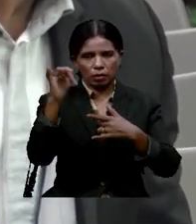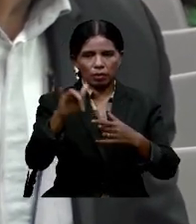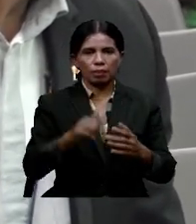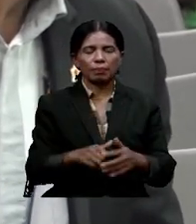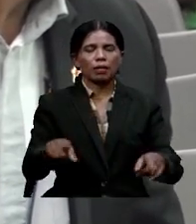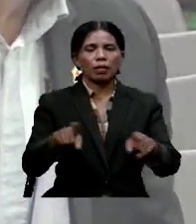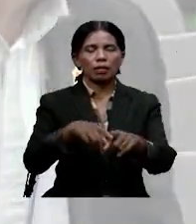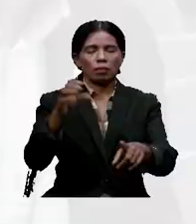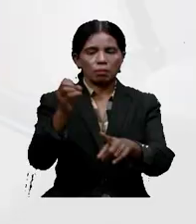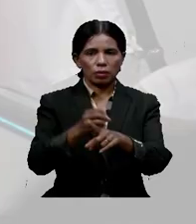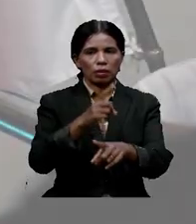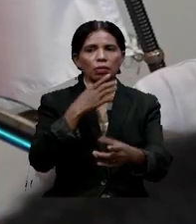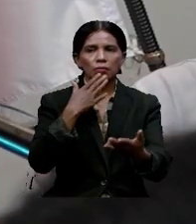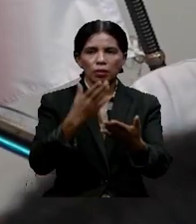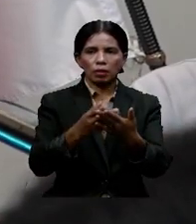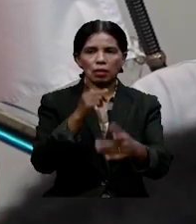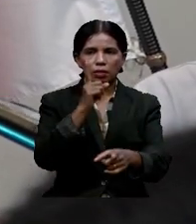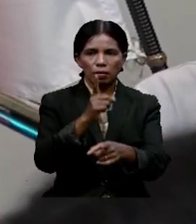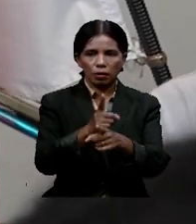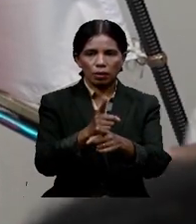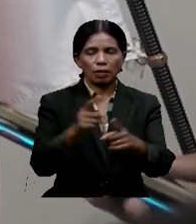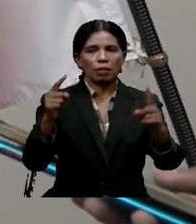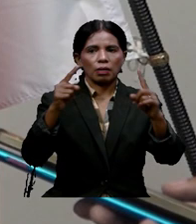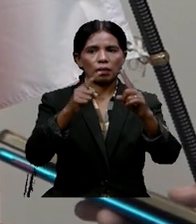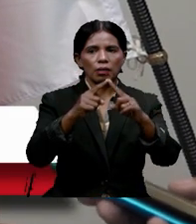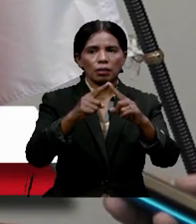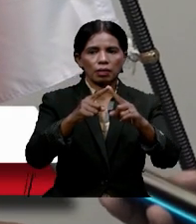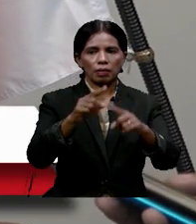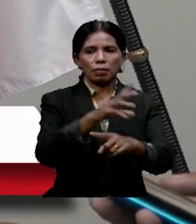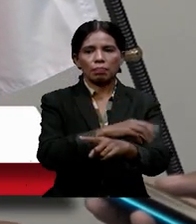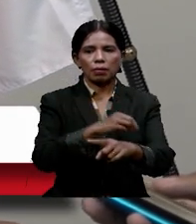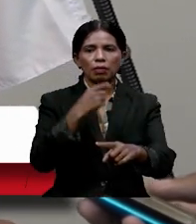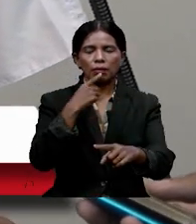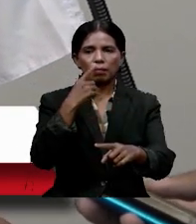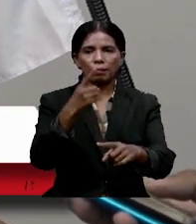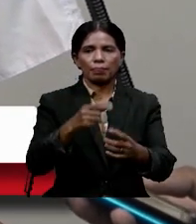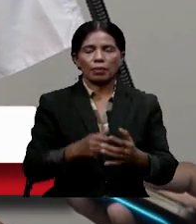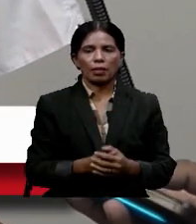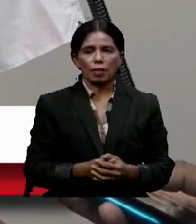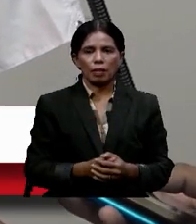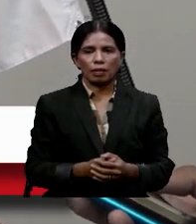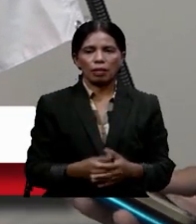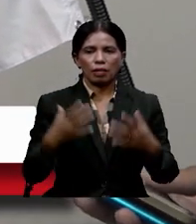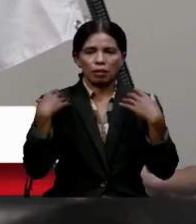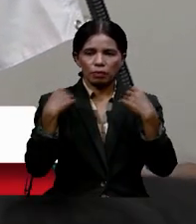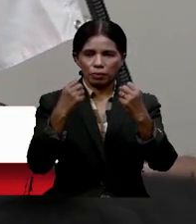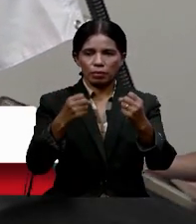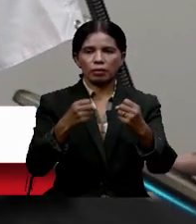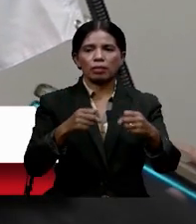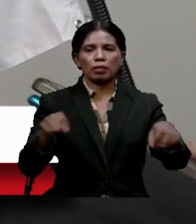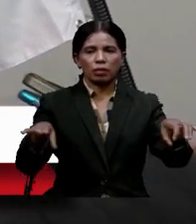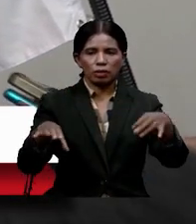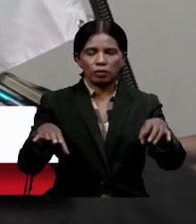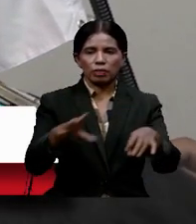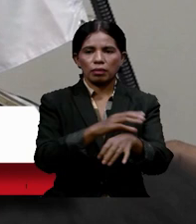nessa oportunidade de nebe diaktebes, bai a Missão Lepra Timor-Leste, atu bele ha força liutani serviço, nini